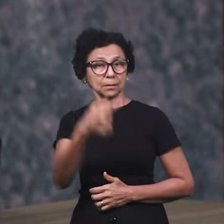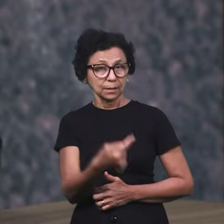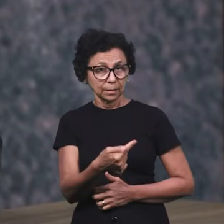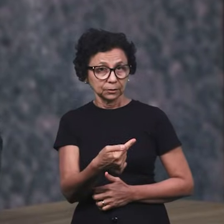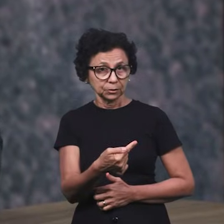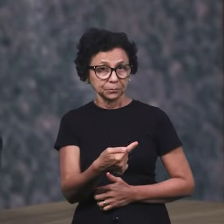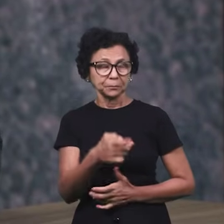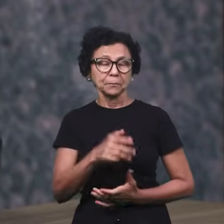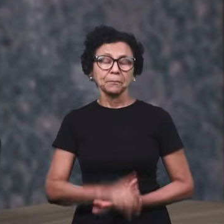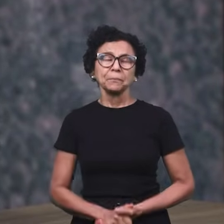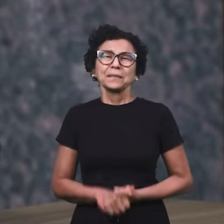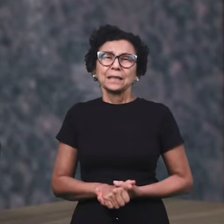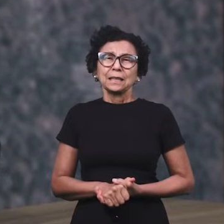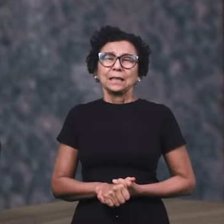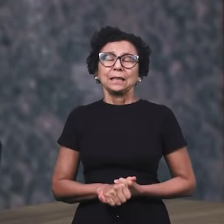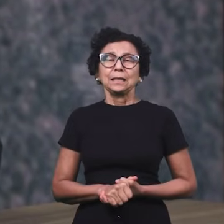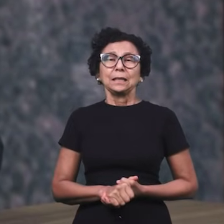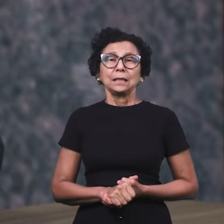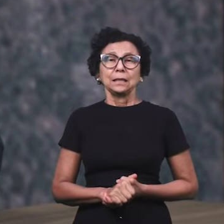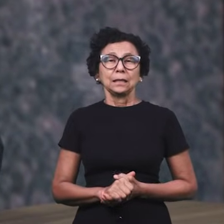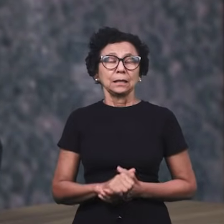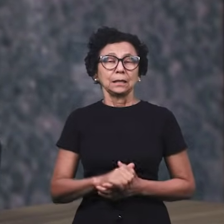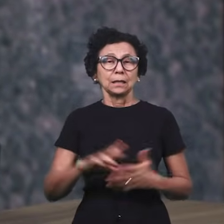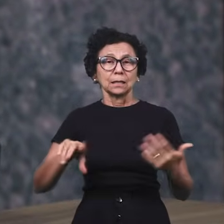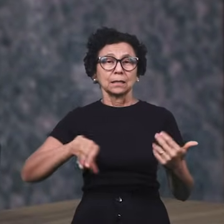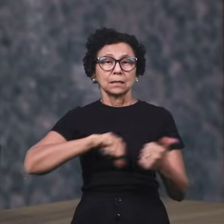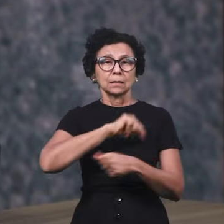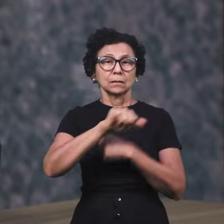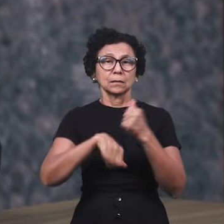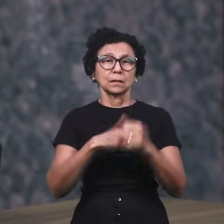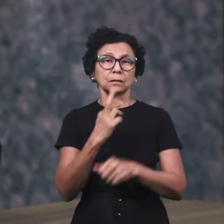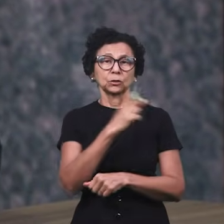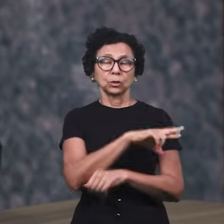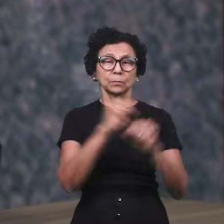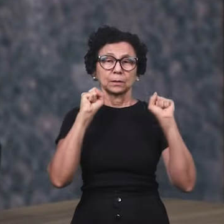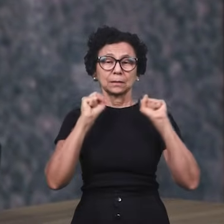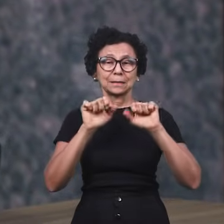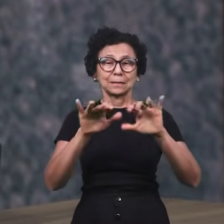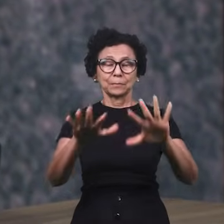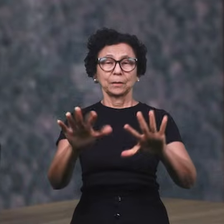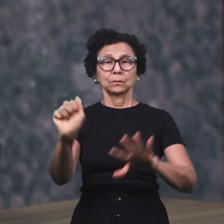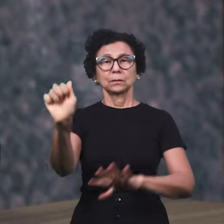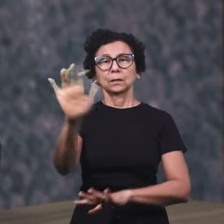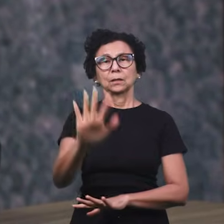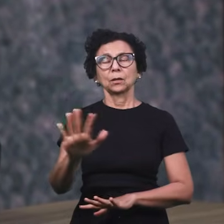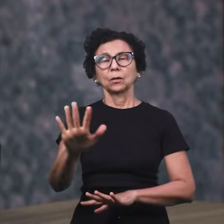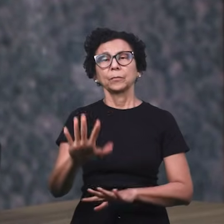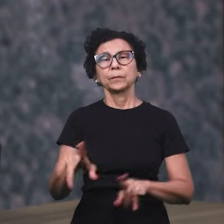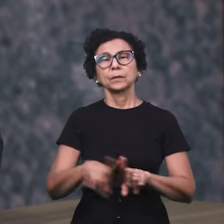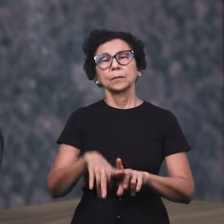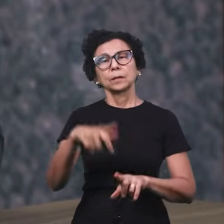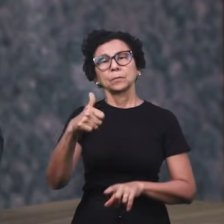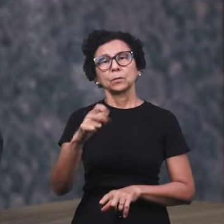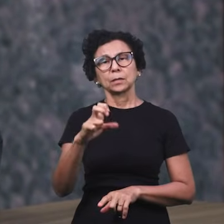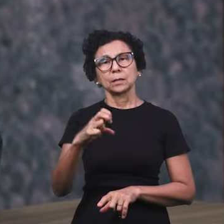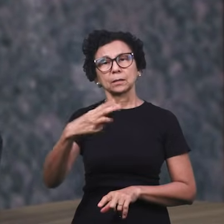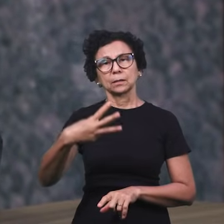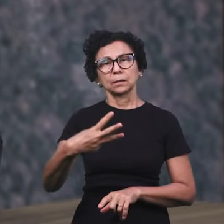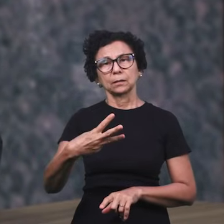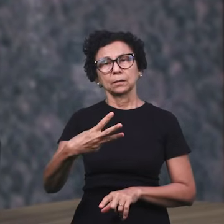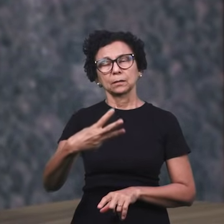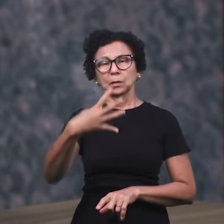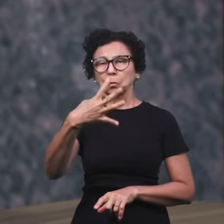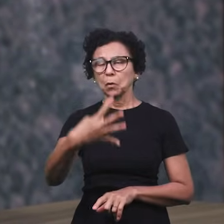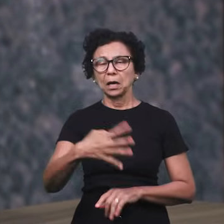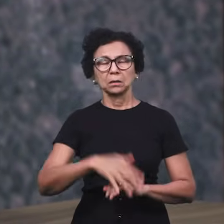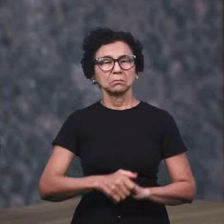espalhou pela Europa e na Inglaterra, o rei Henrique VIII, alguns anos depois, em 1534, rompeu com a